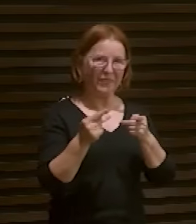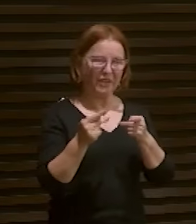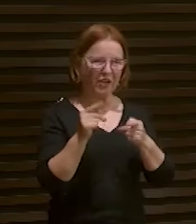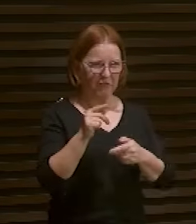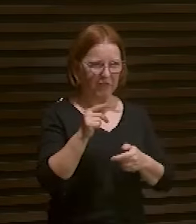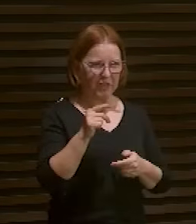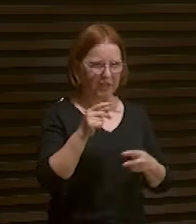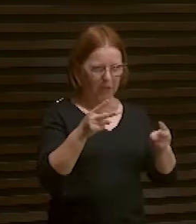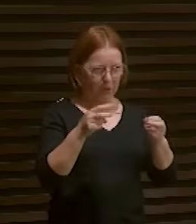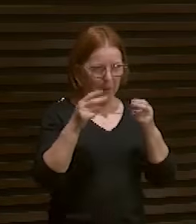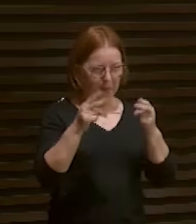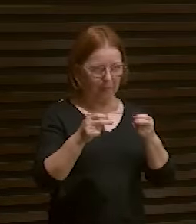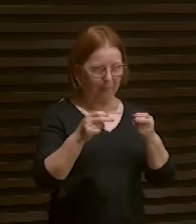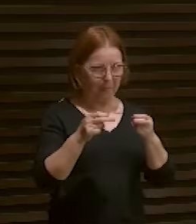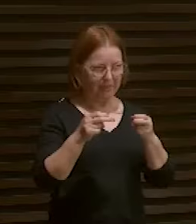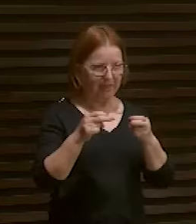argueiro no olho?